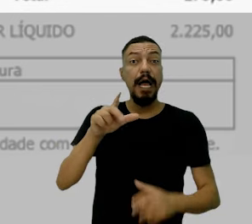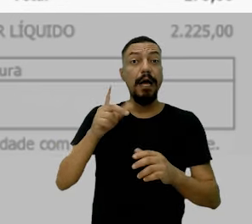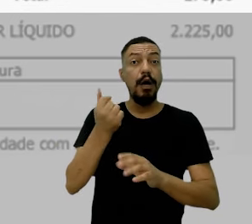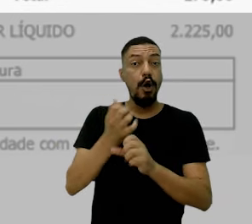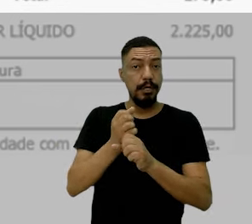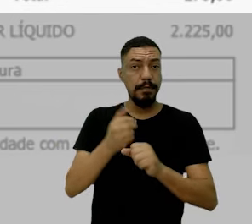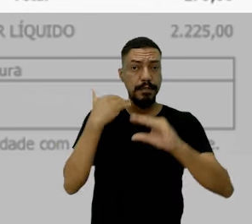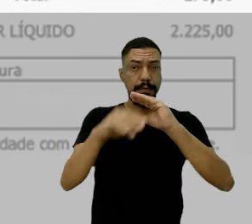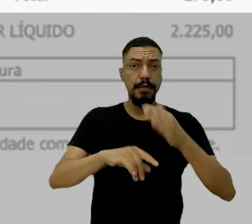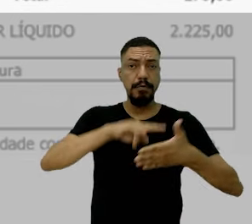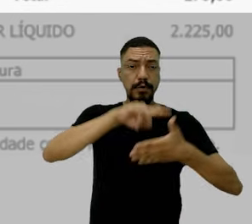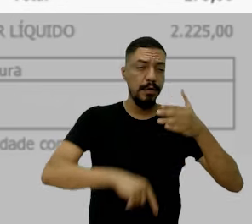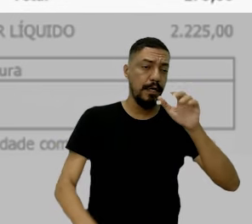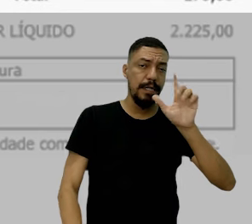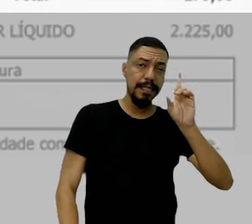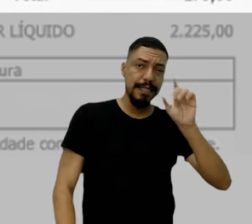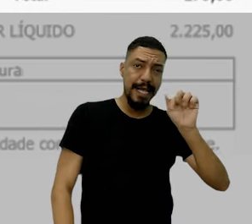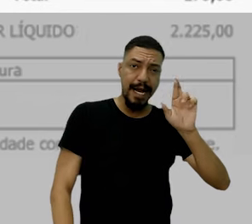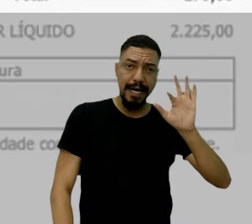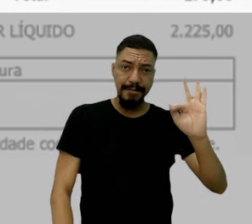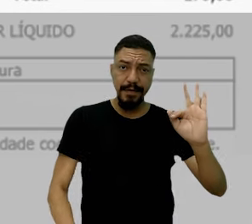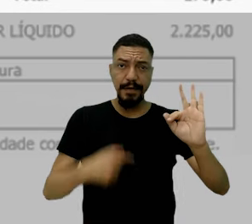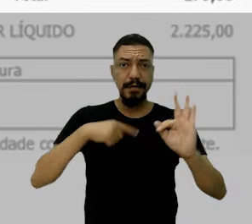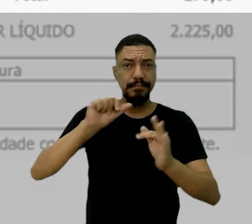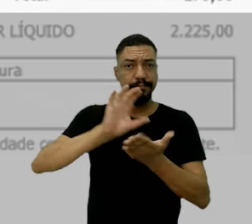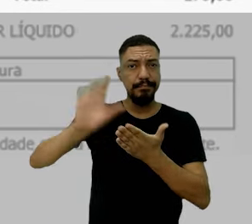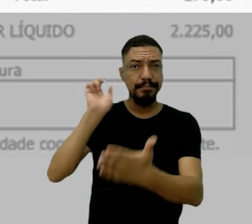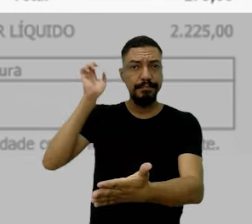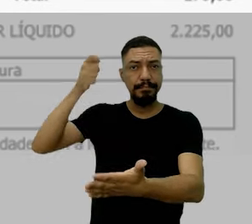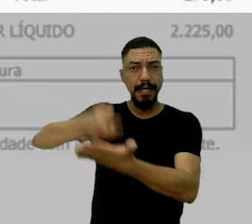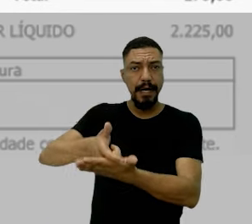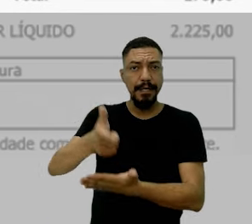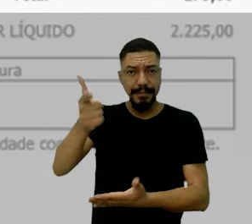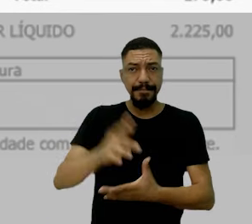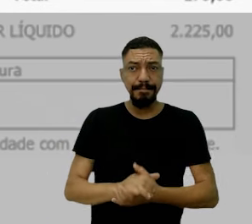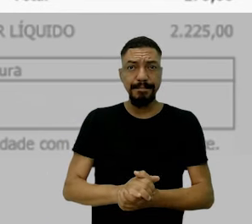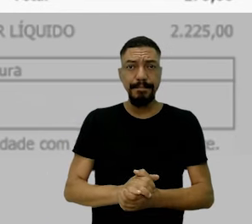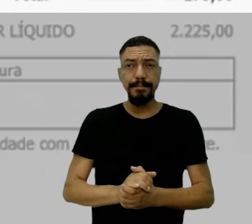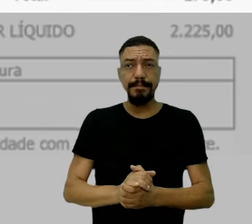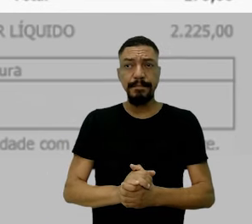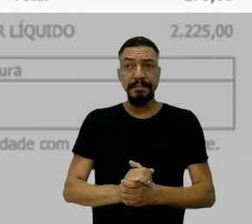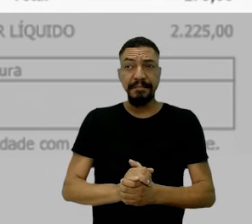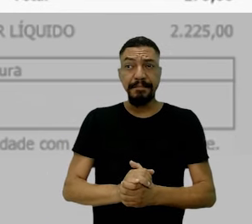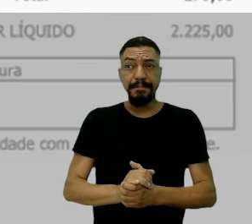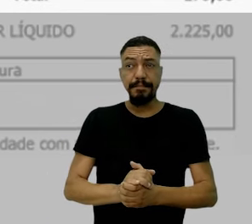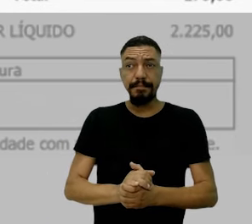depois, a contabilidade manda ali uma DARF, e você paga esse valor. Então,